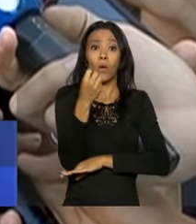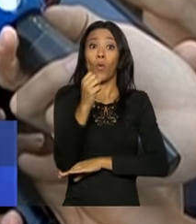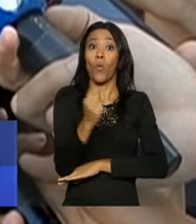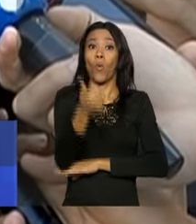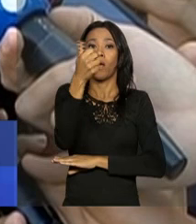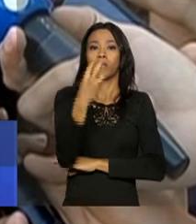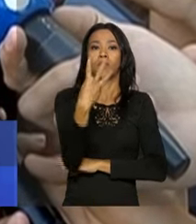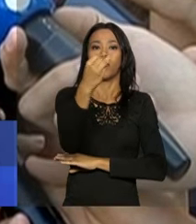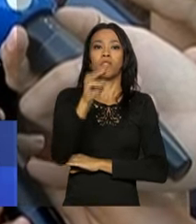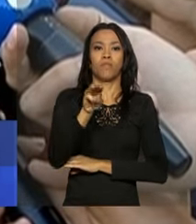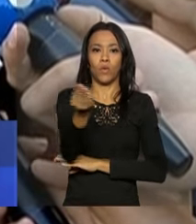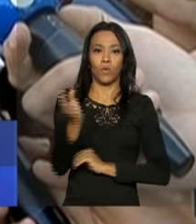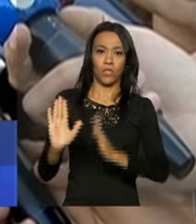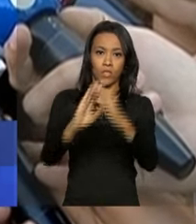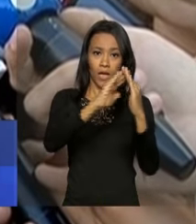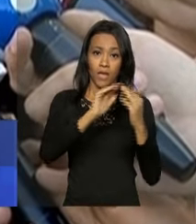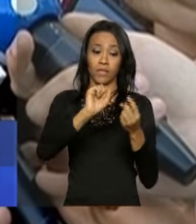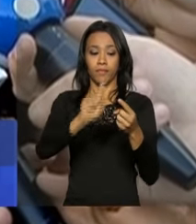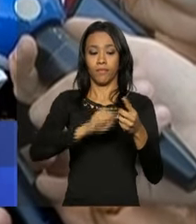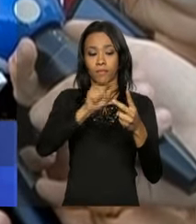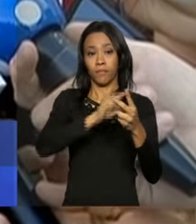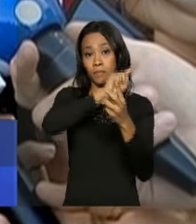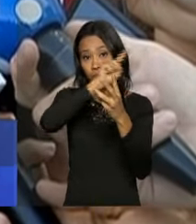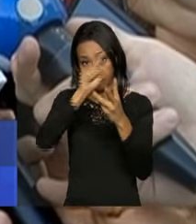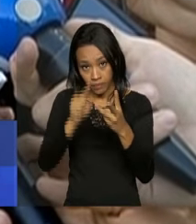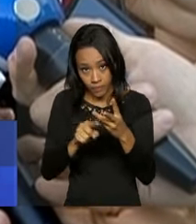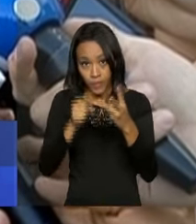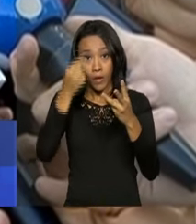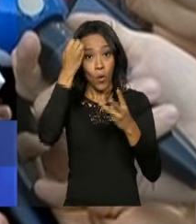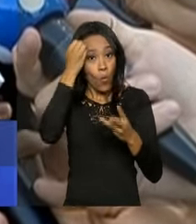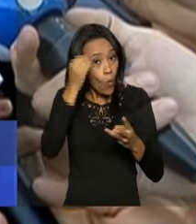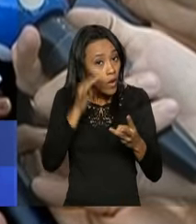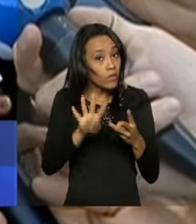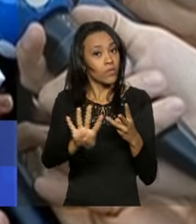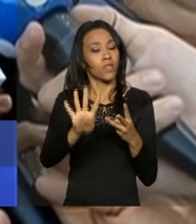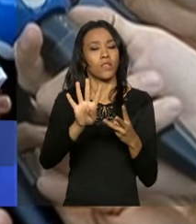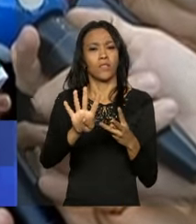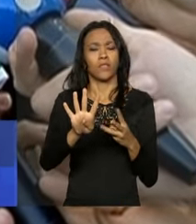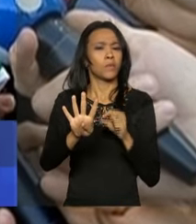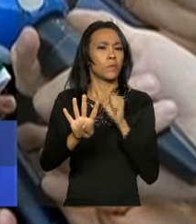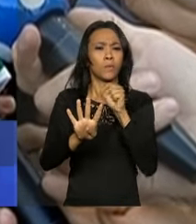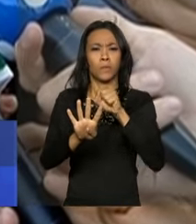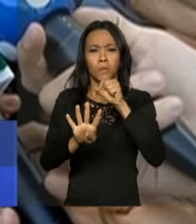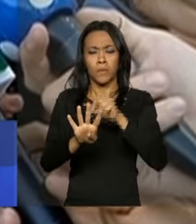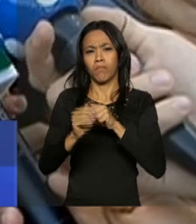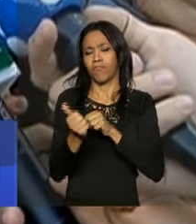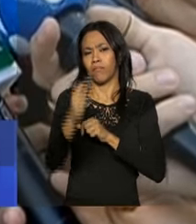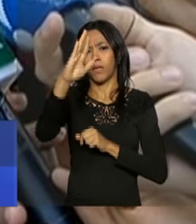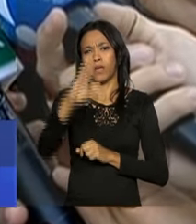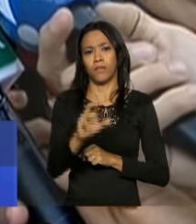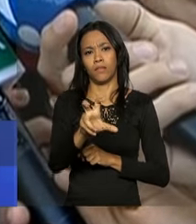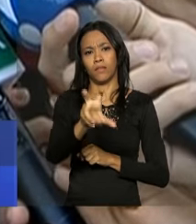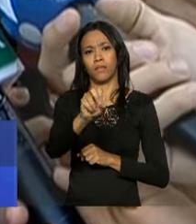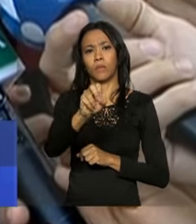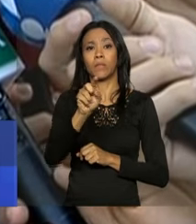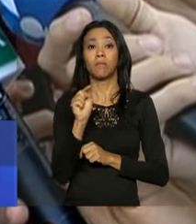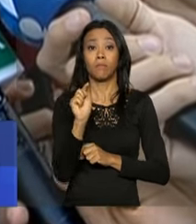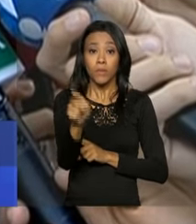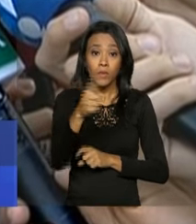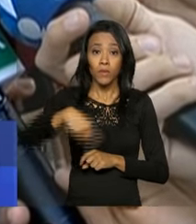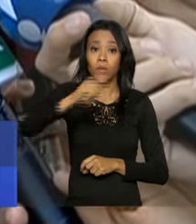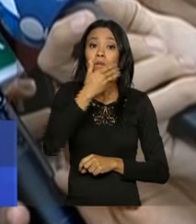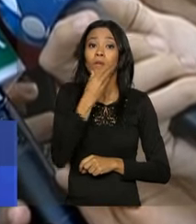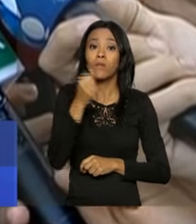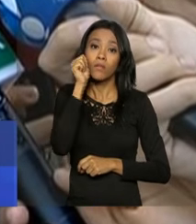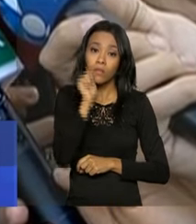domicílios. Na etapa seguinte, são 4 dias com mais de 50 mil homens